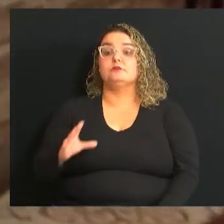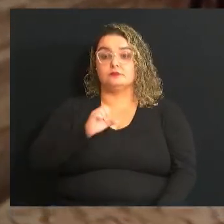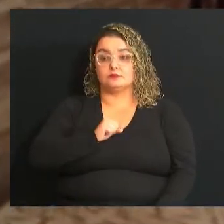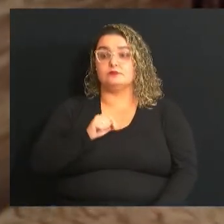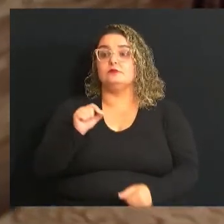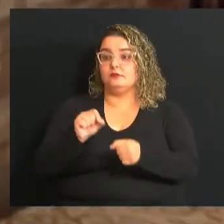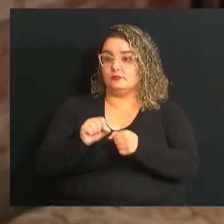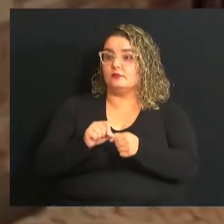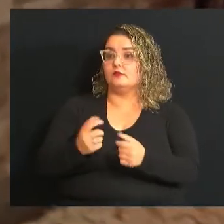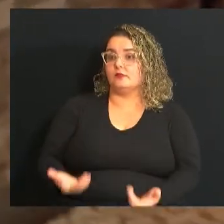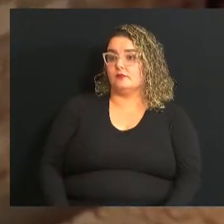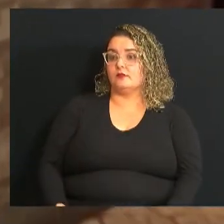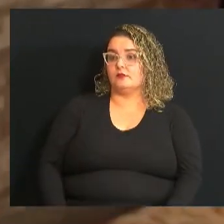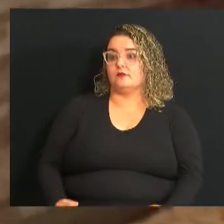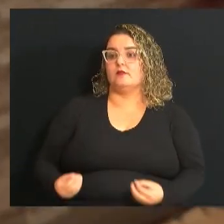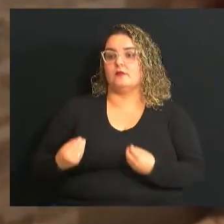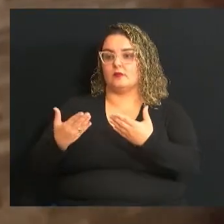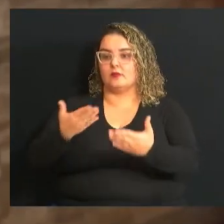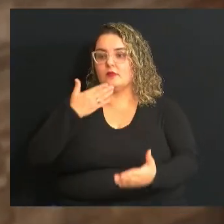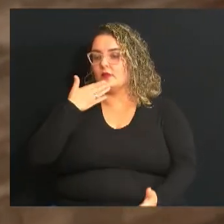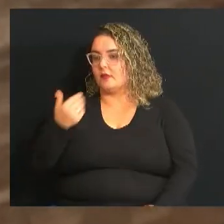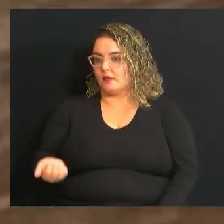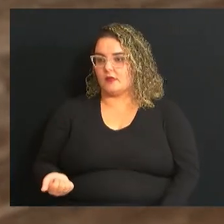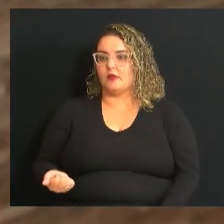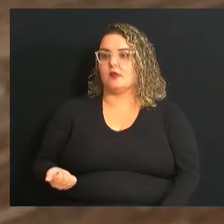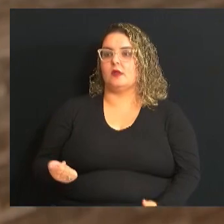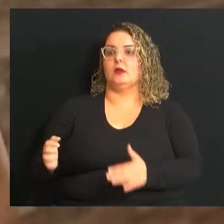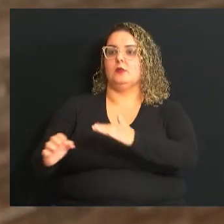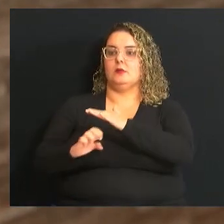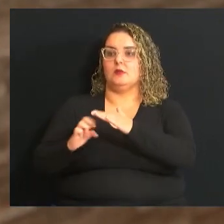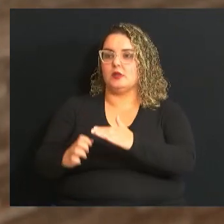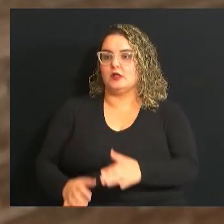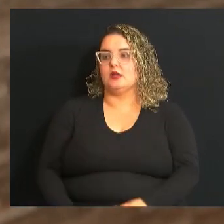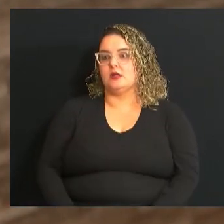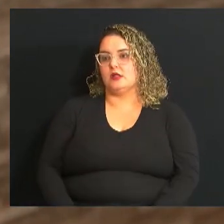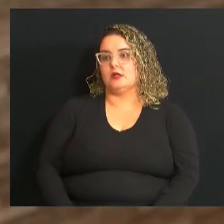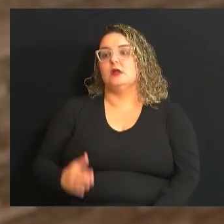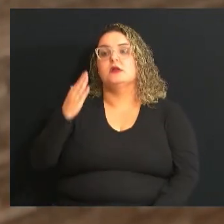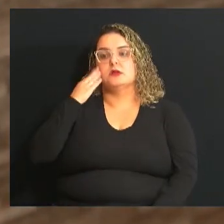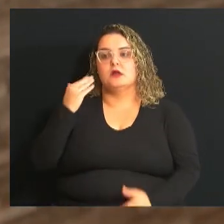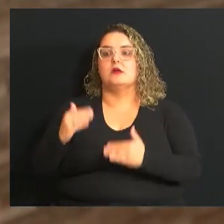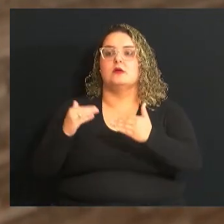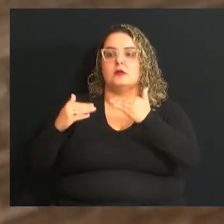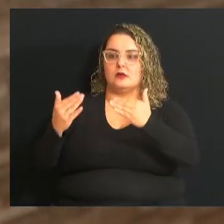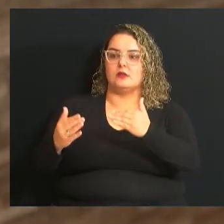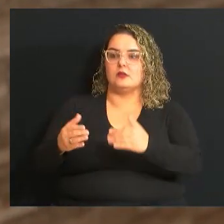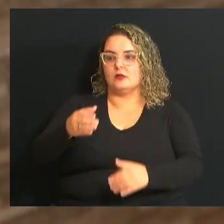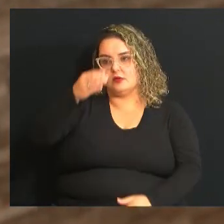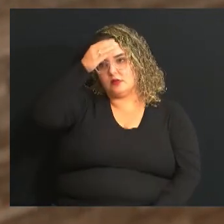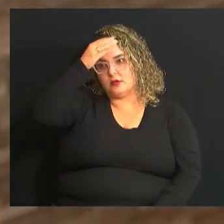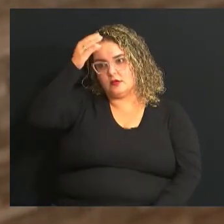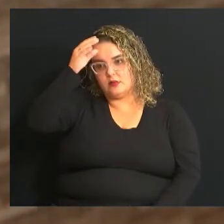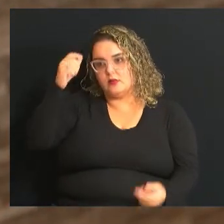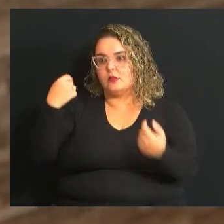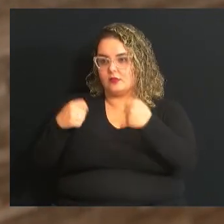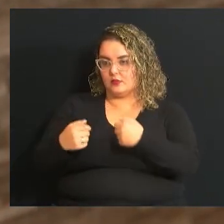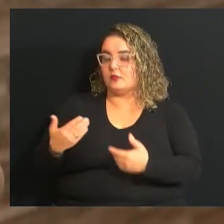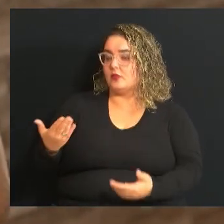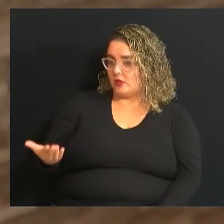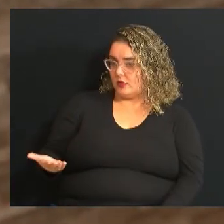7 dias, para ele fazer a rescisão do seu contrato, ele tem a opção de fazer